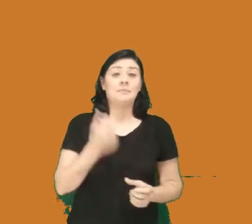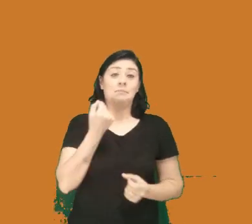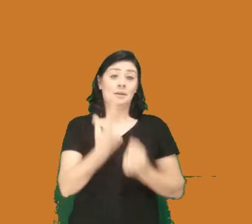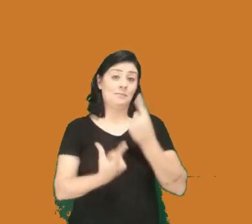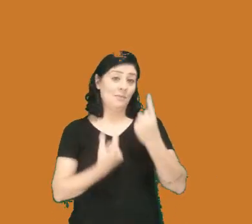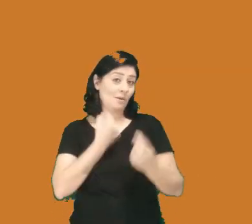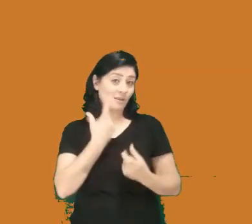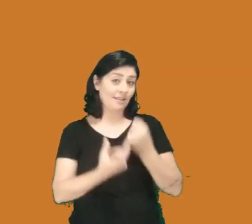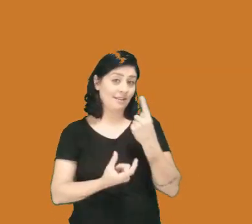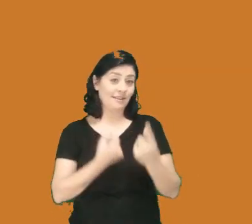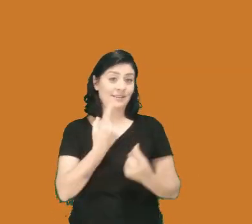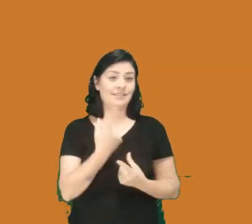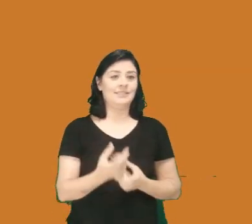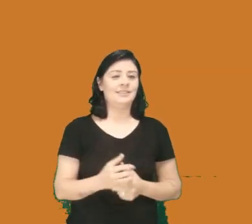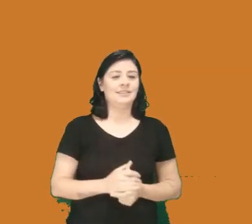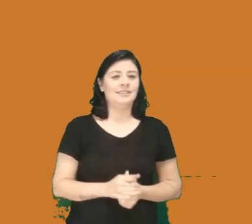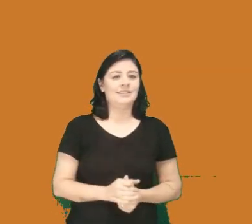Pipoca.